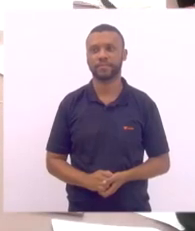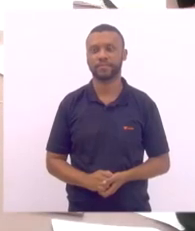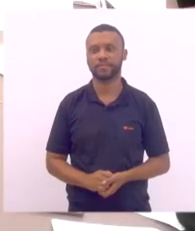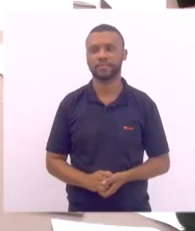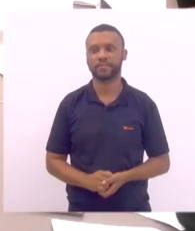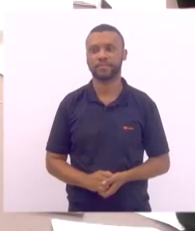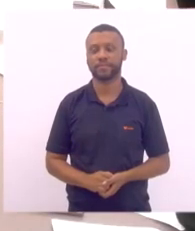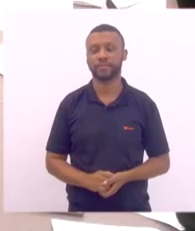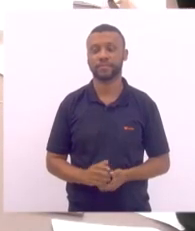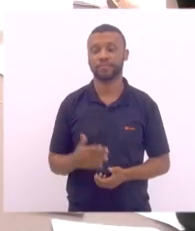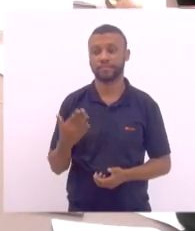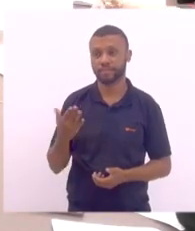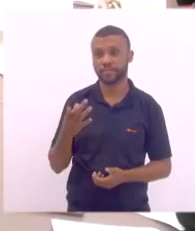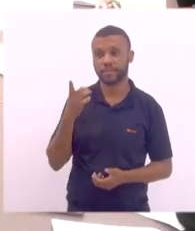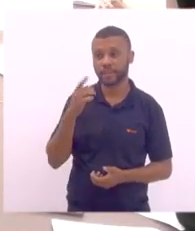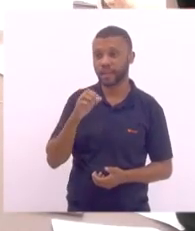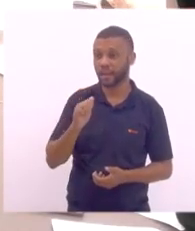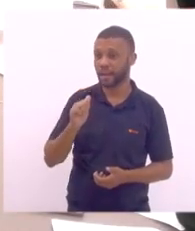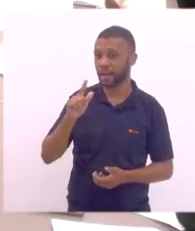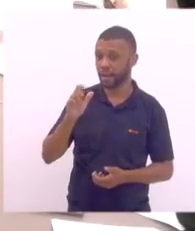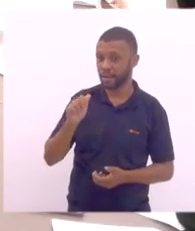Deputada Alana,